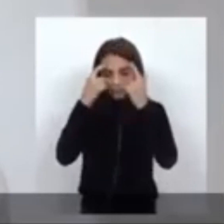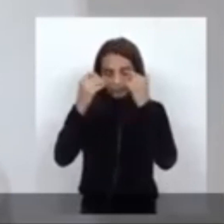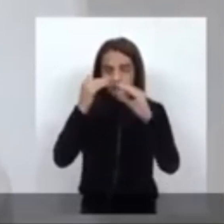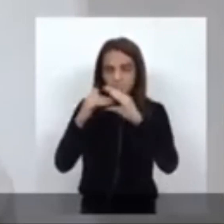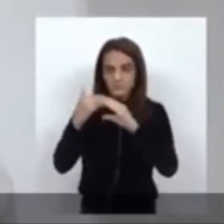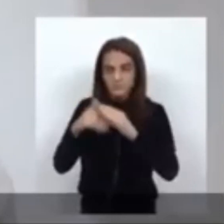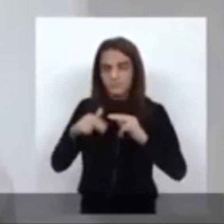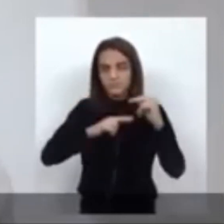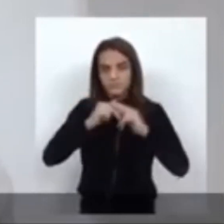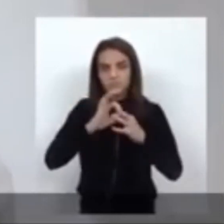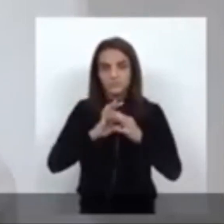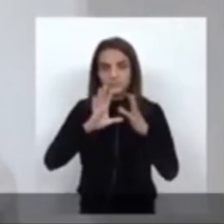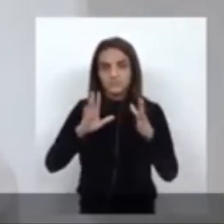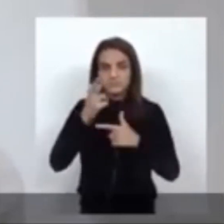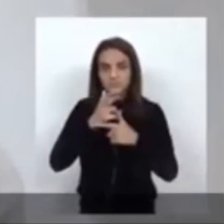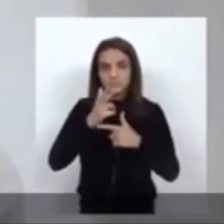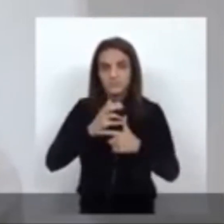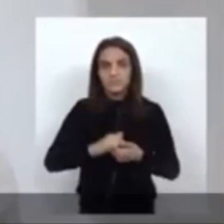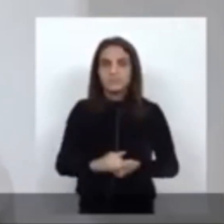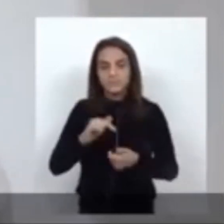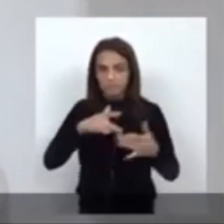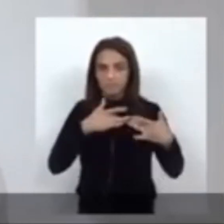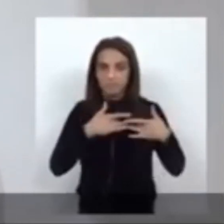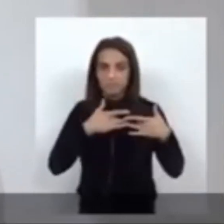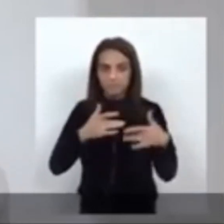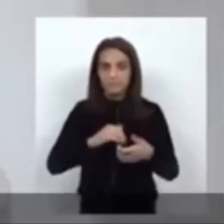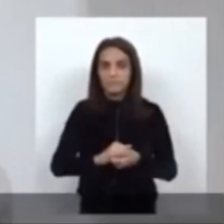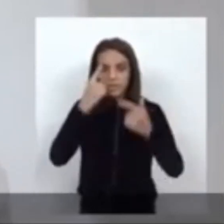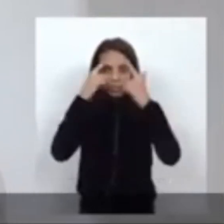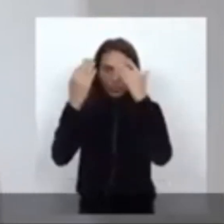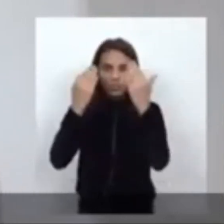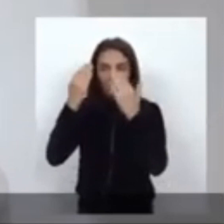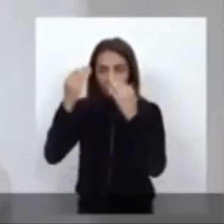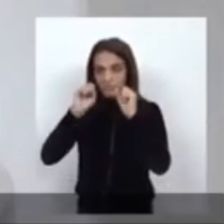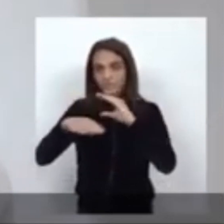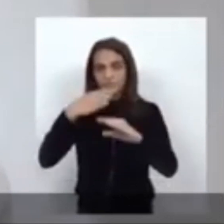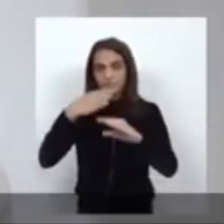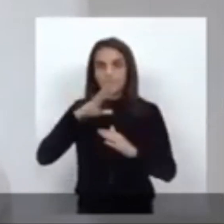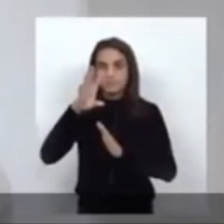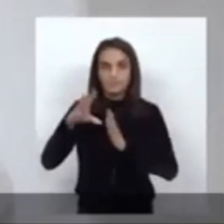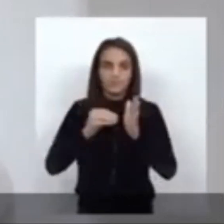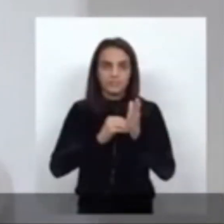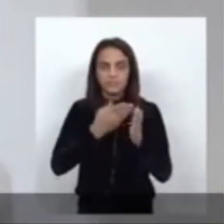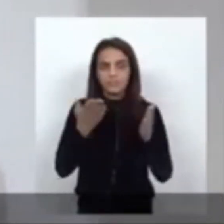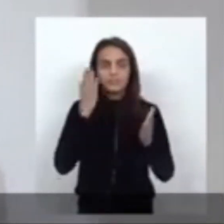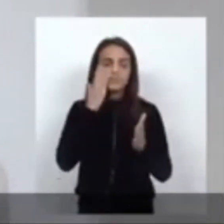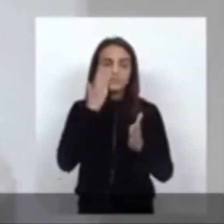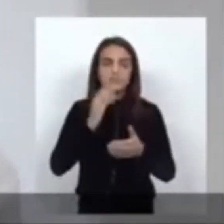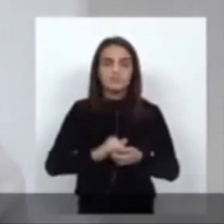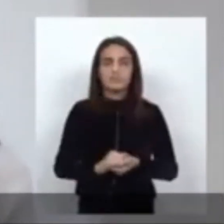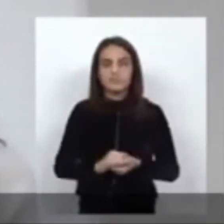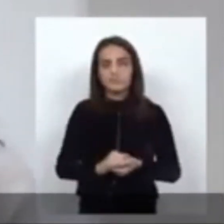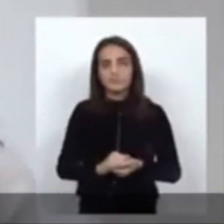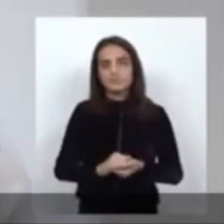material, disponibilizar a live. Estamos aqui também à disposição, tá, para tirar as dúvidas. Vocês já têm os nossos canais, né, Roberta? E